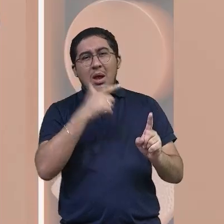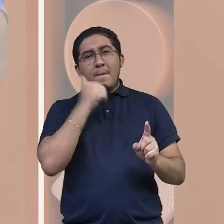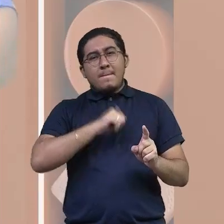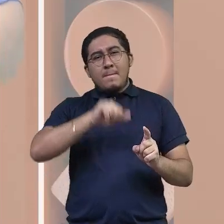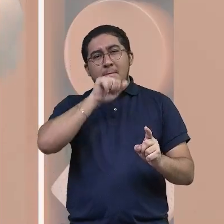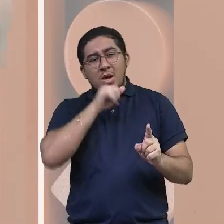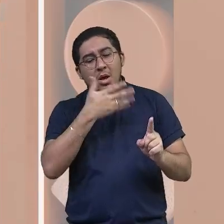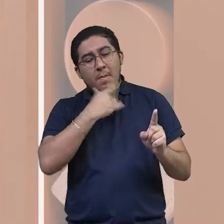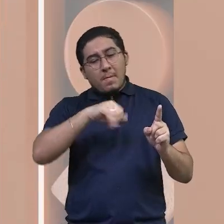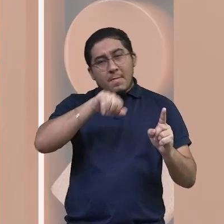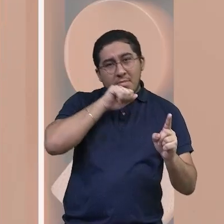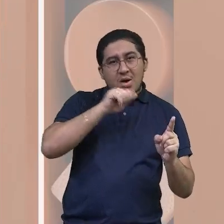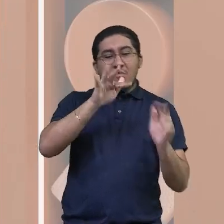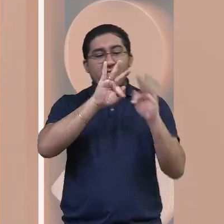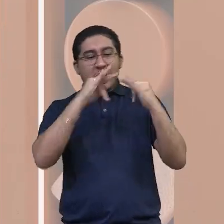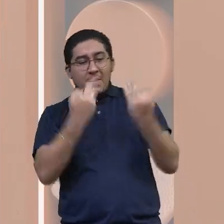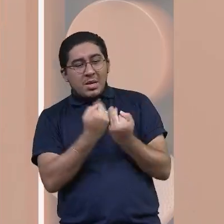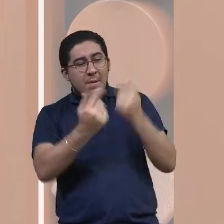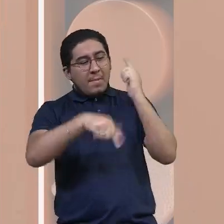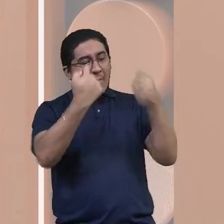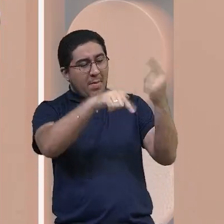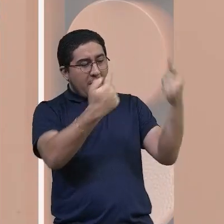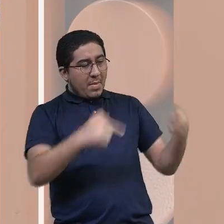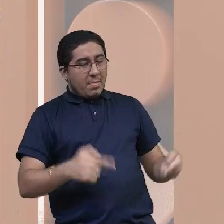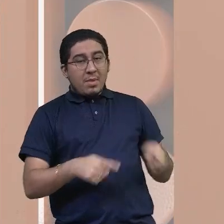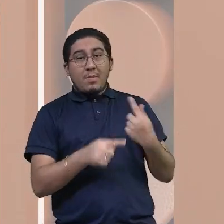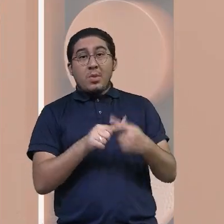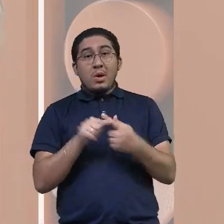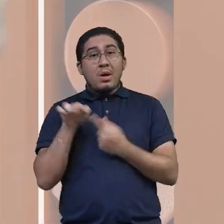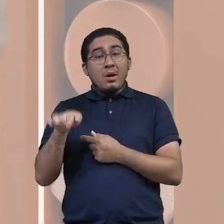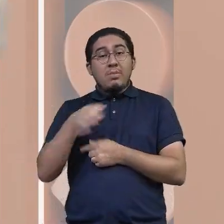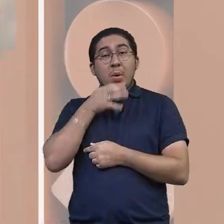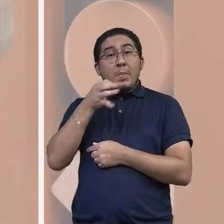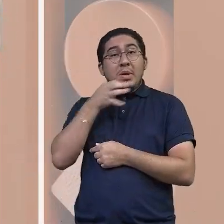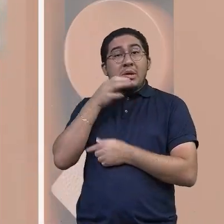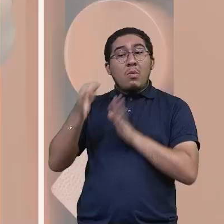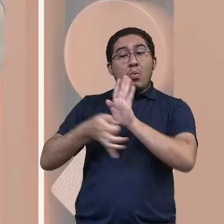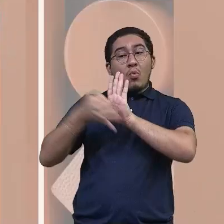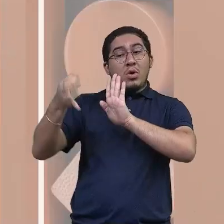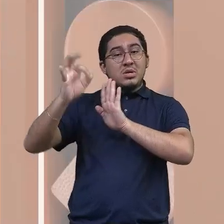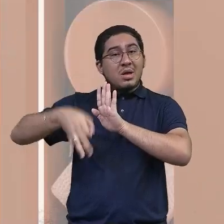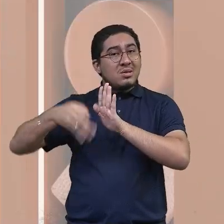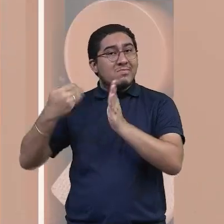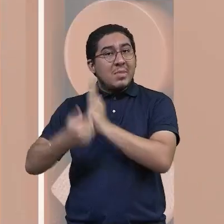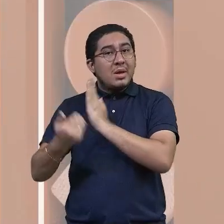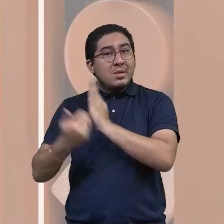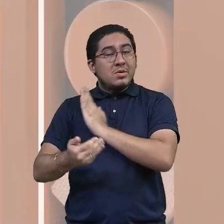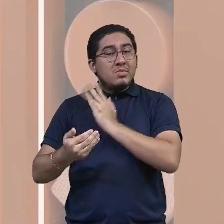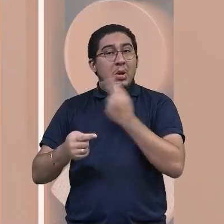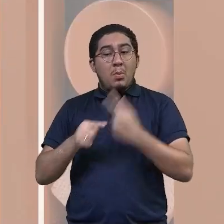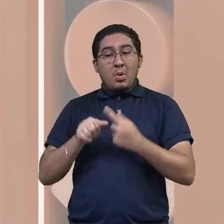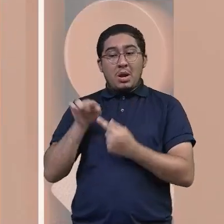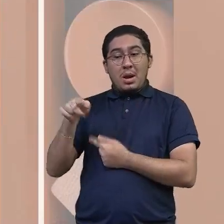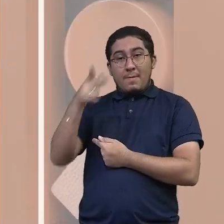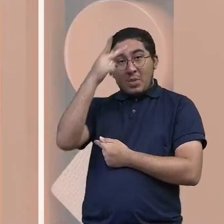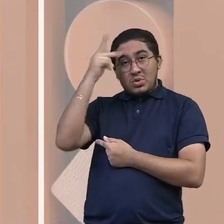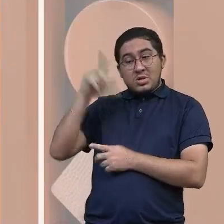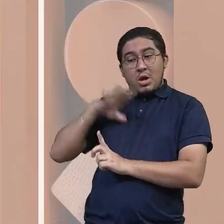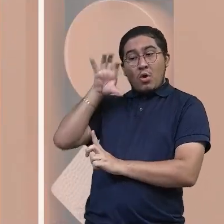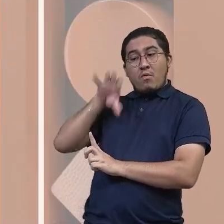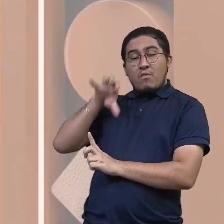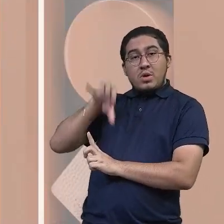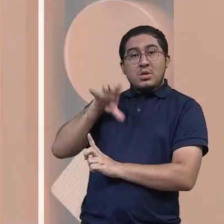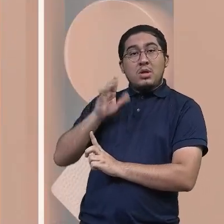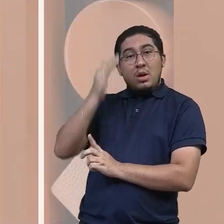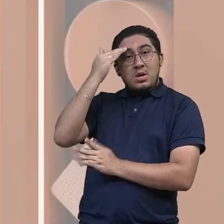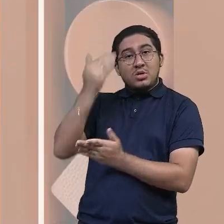da pessoa, ofende a família toda, porque não tem mais argumento. Por quê? Porque muitas vezes as pessoas são levadas a acreditar em notícias